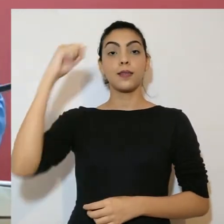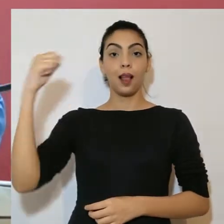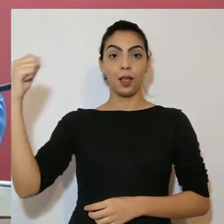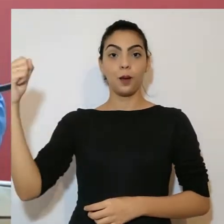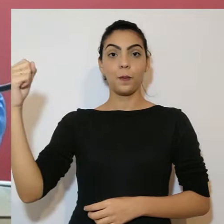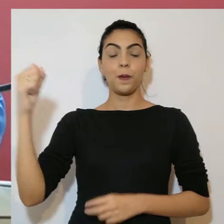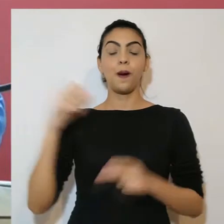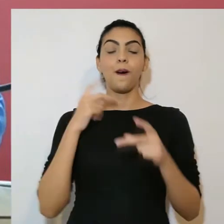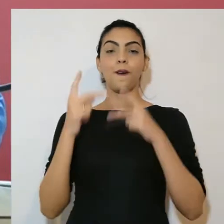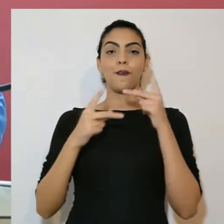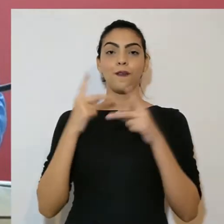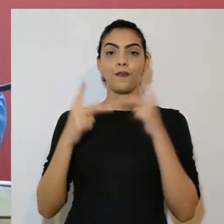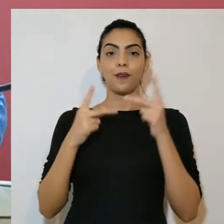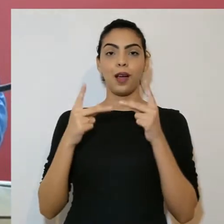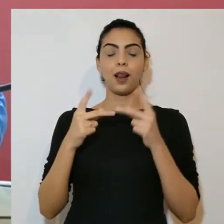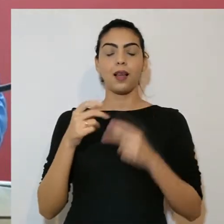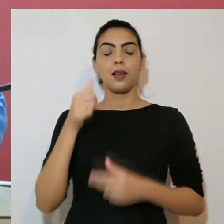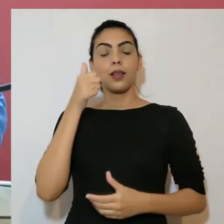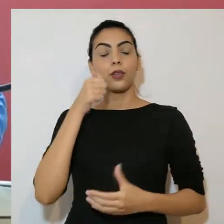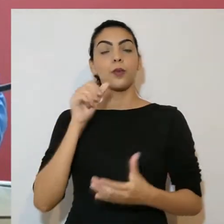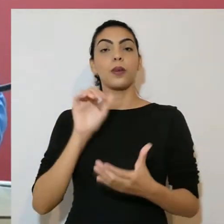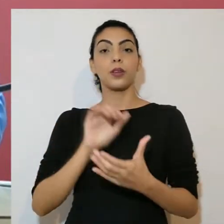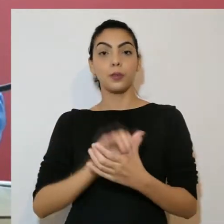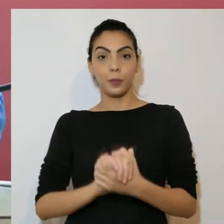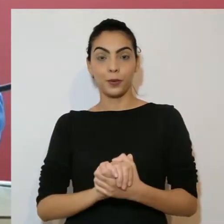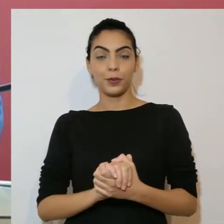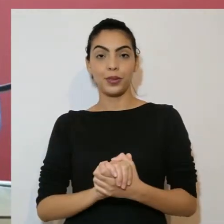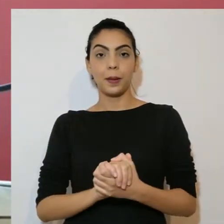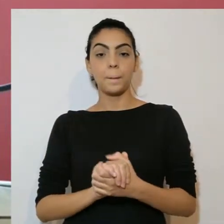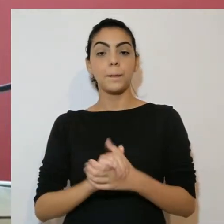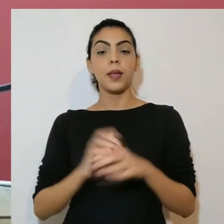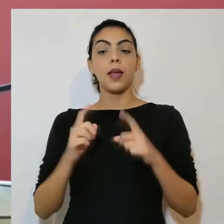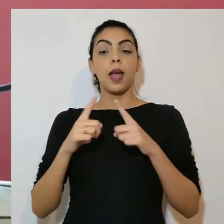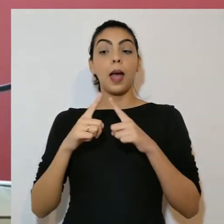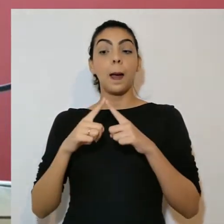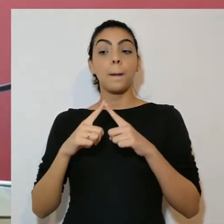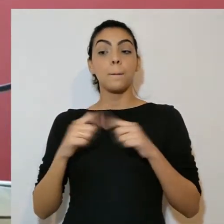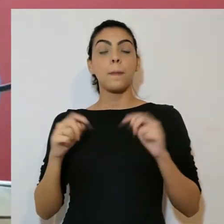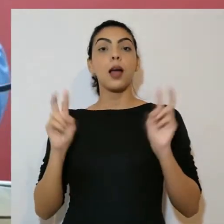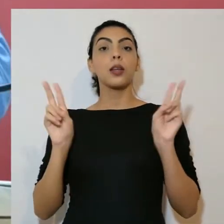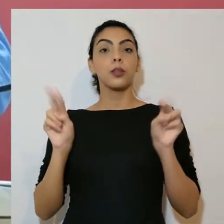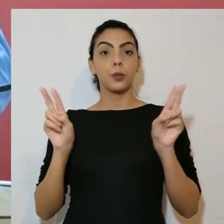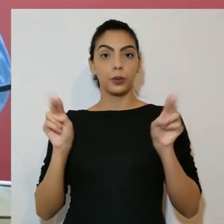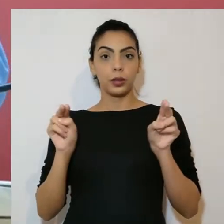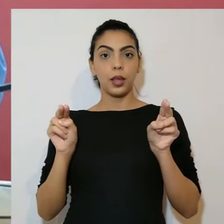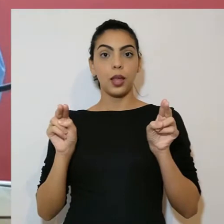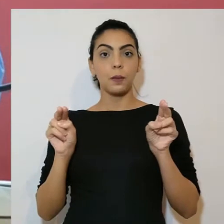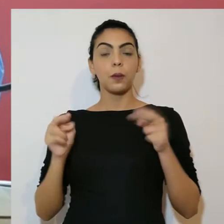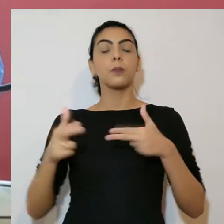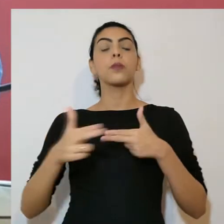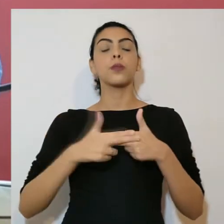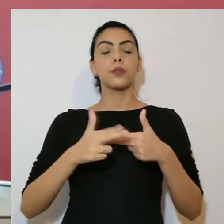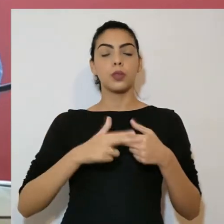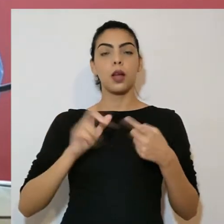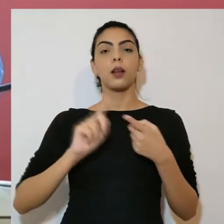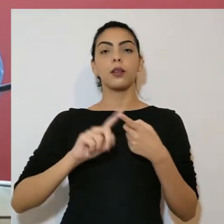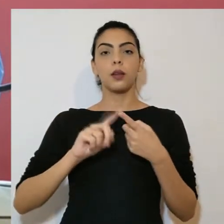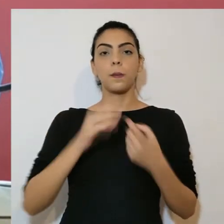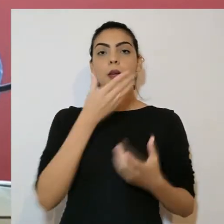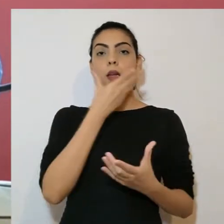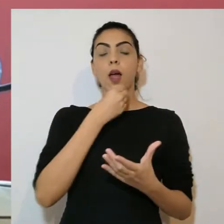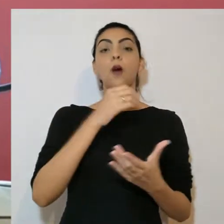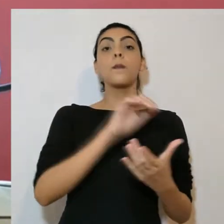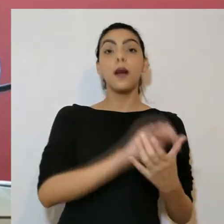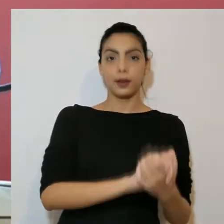Salomão aqui está falando sobre a esposa, mas esse assunto pode ser